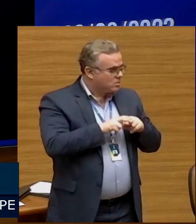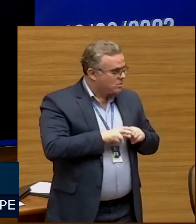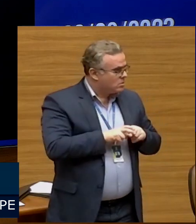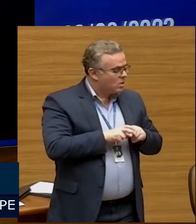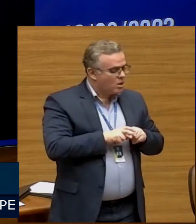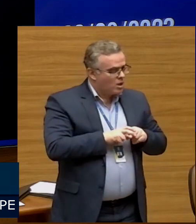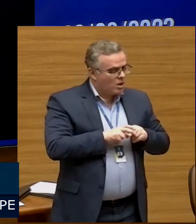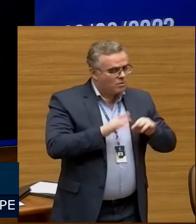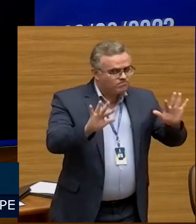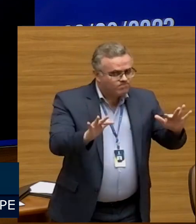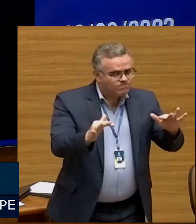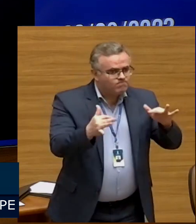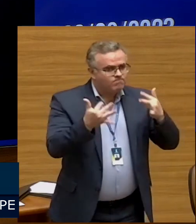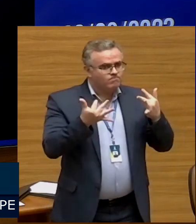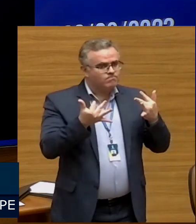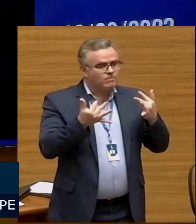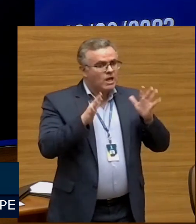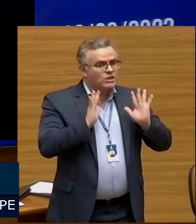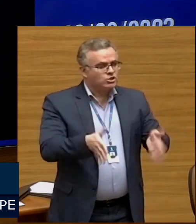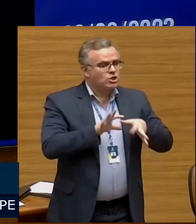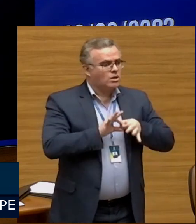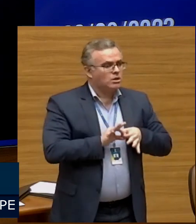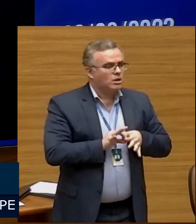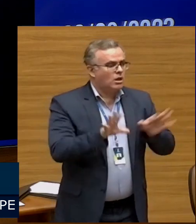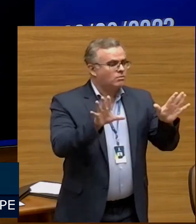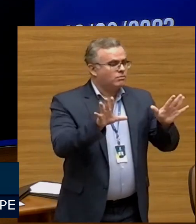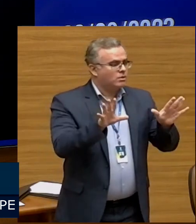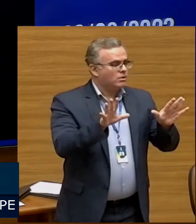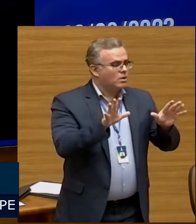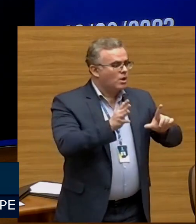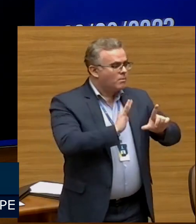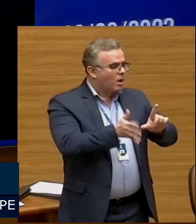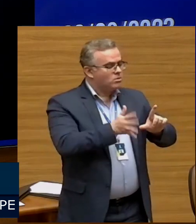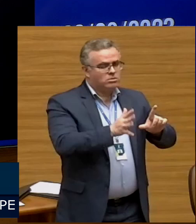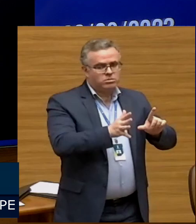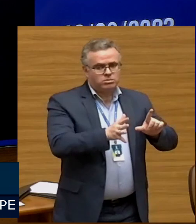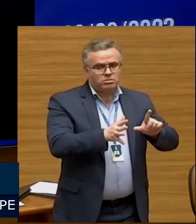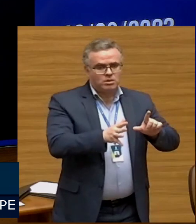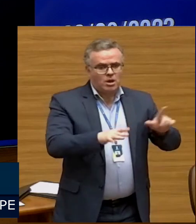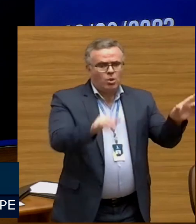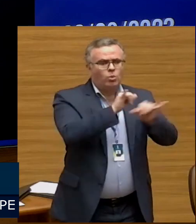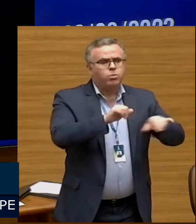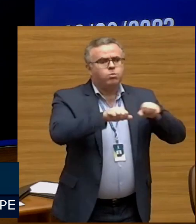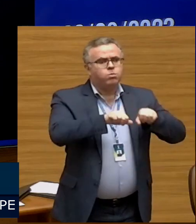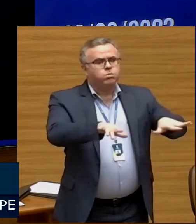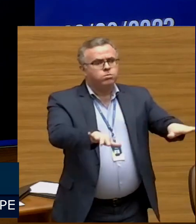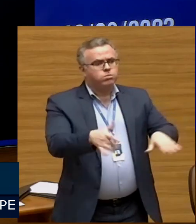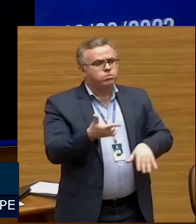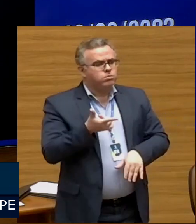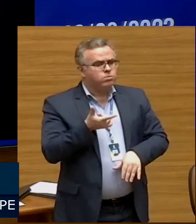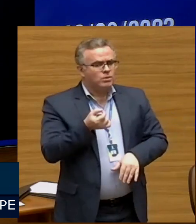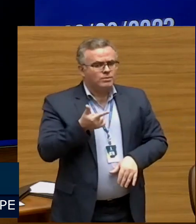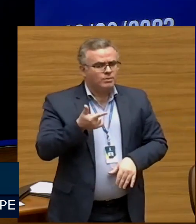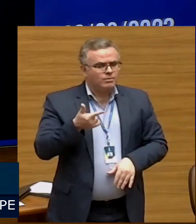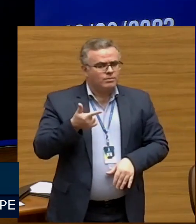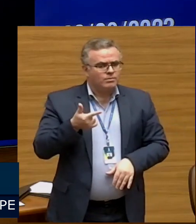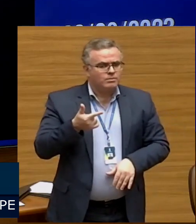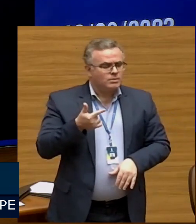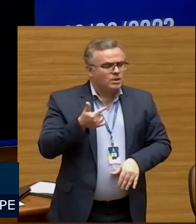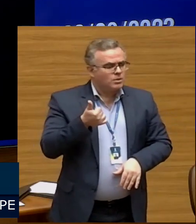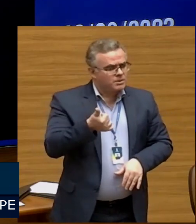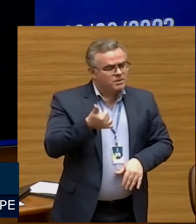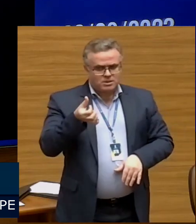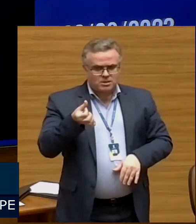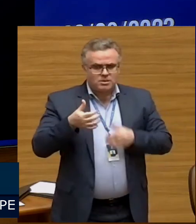chamar a atenção, foi feita. Os profissionais estão sendo formados desde 2026,